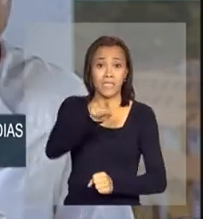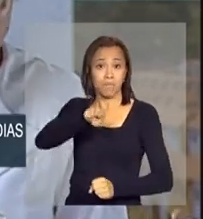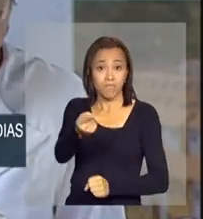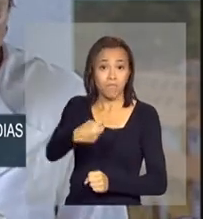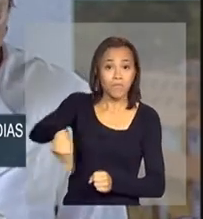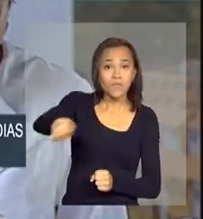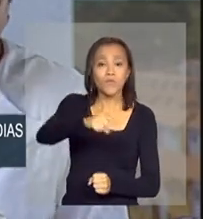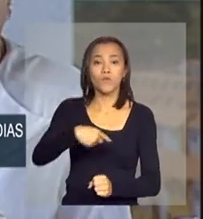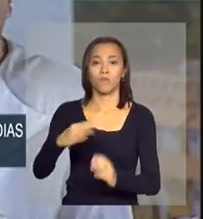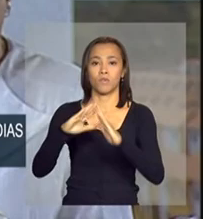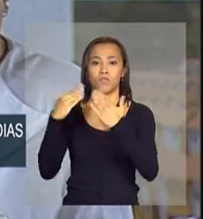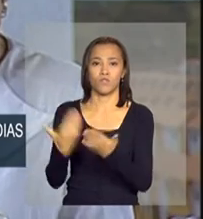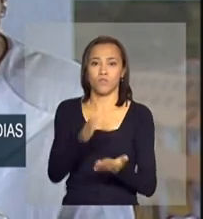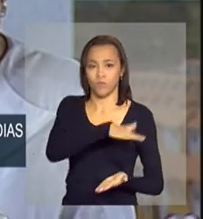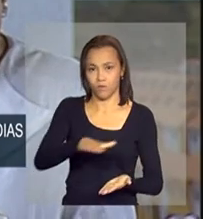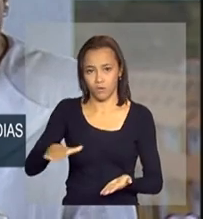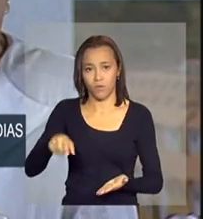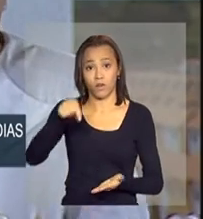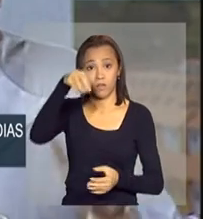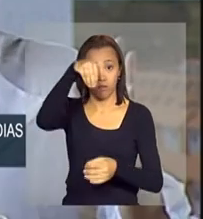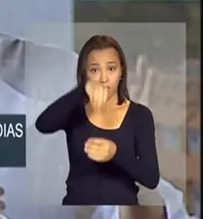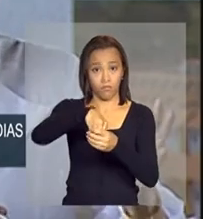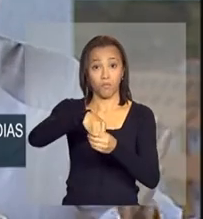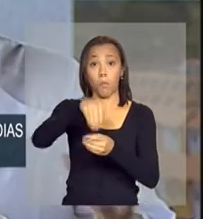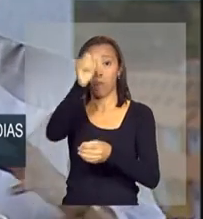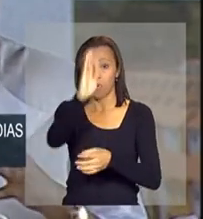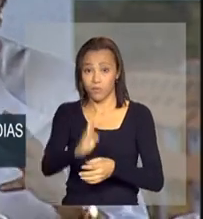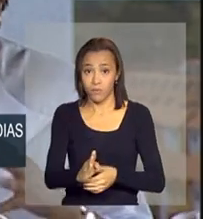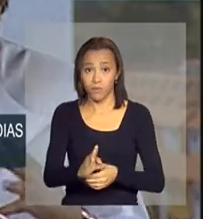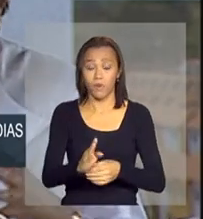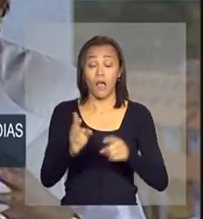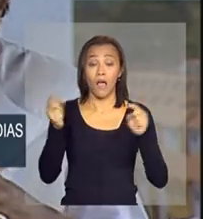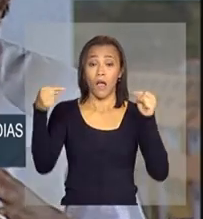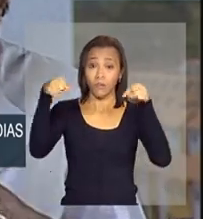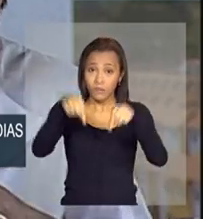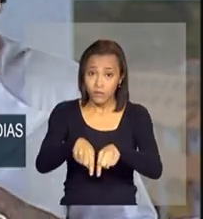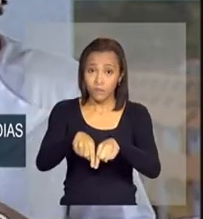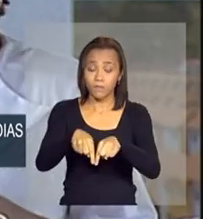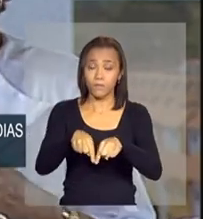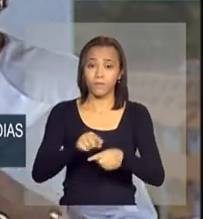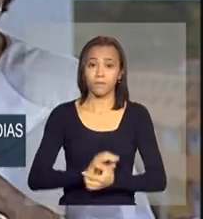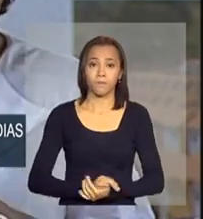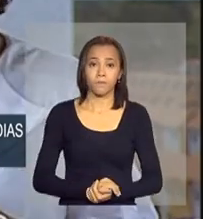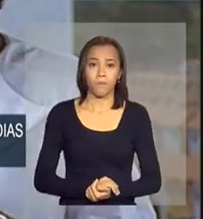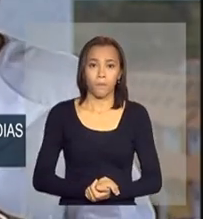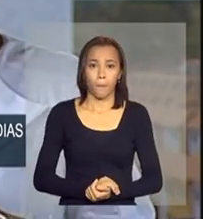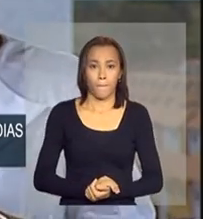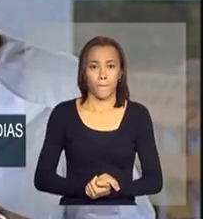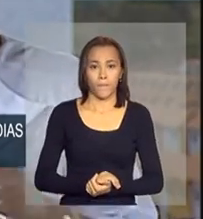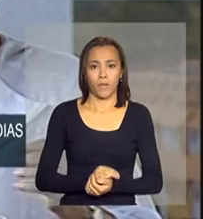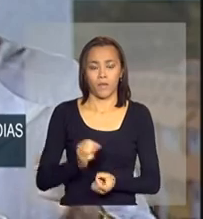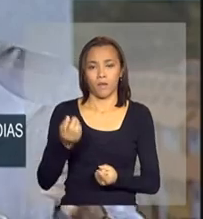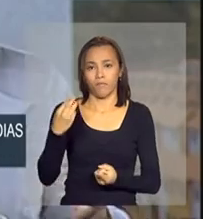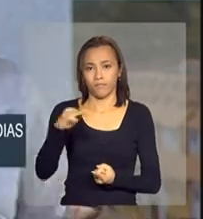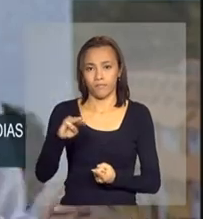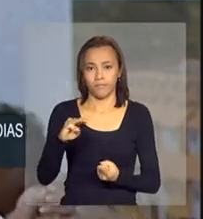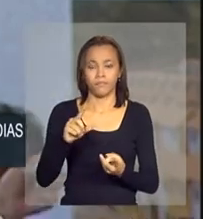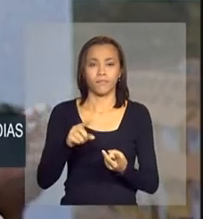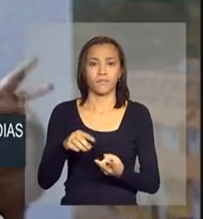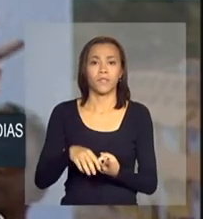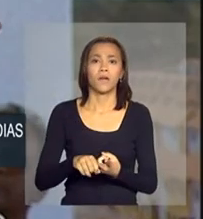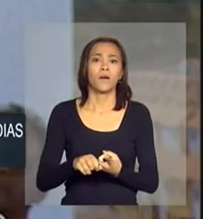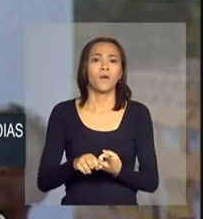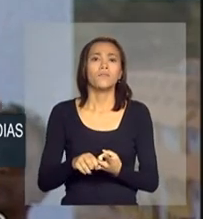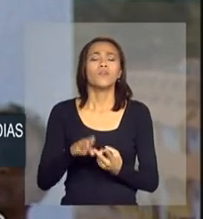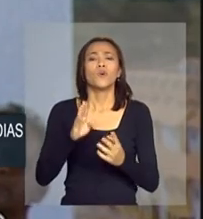no Brasil é e aqui aqui Maranhão o